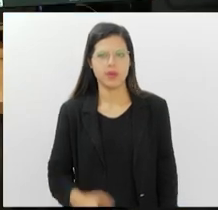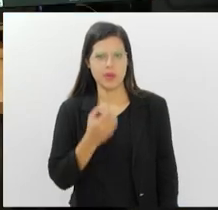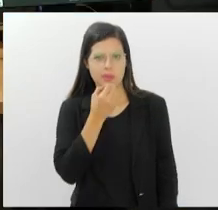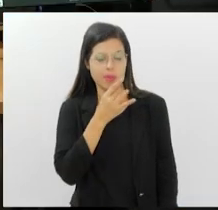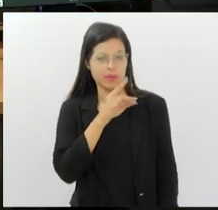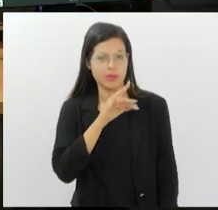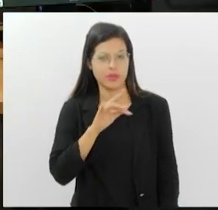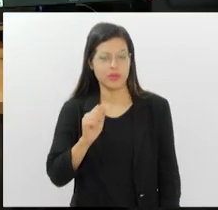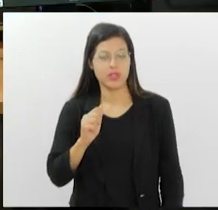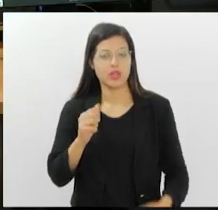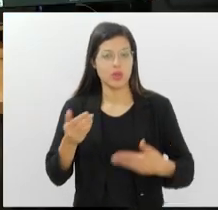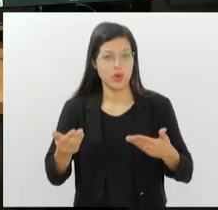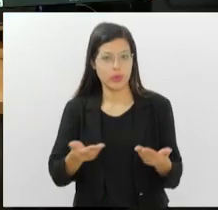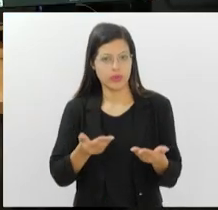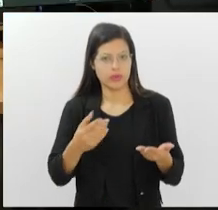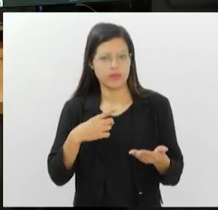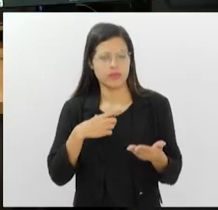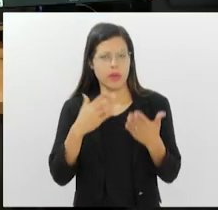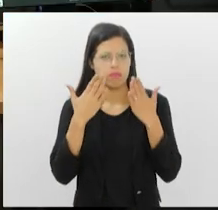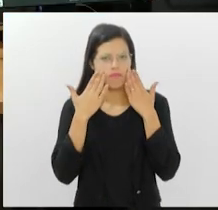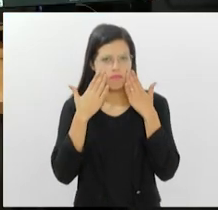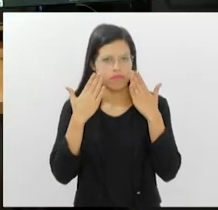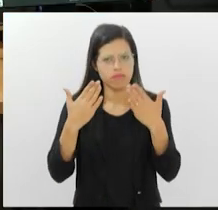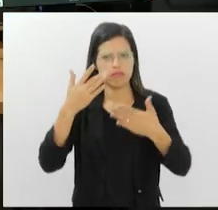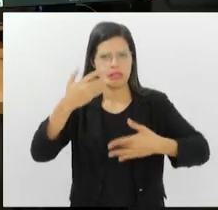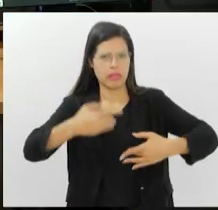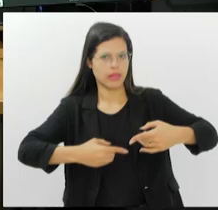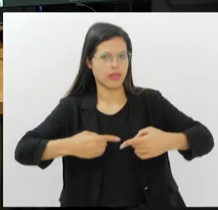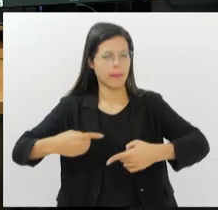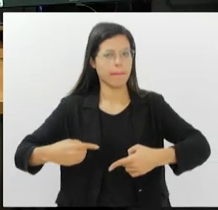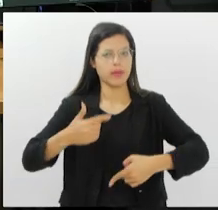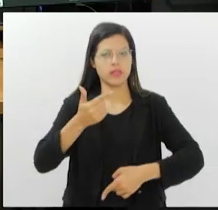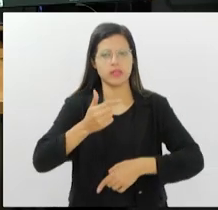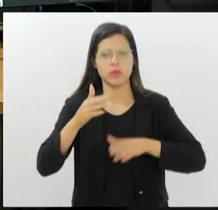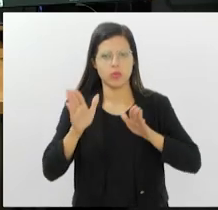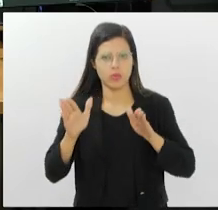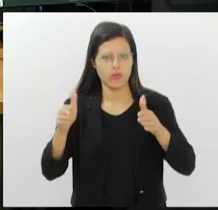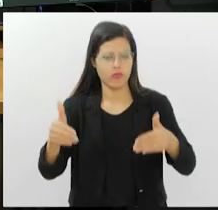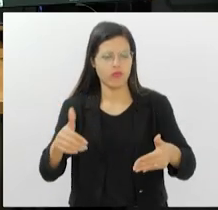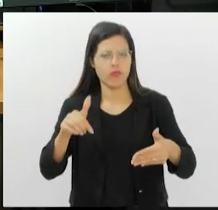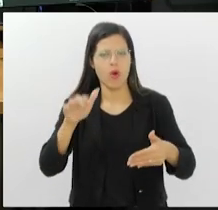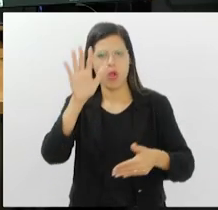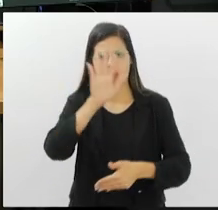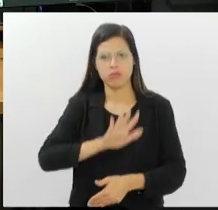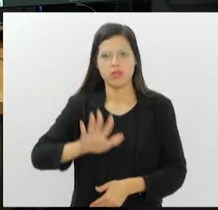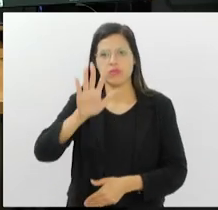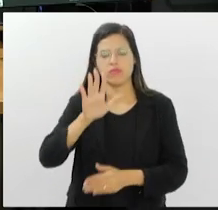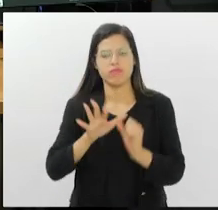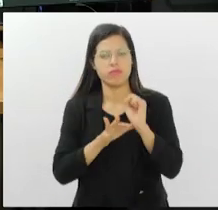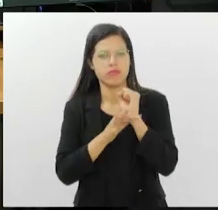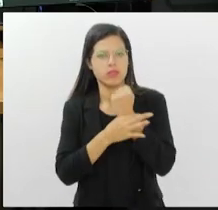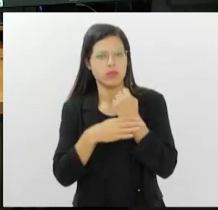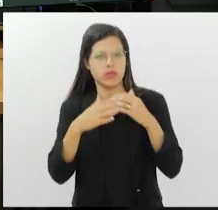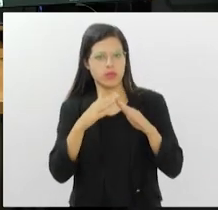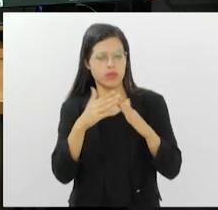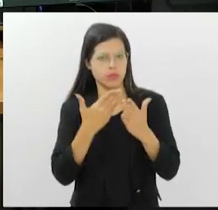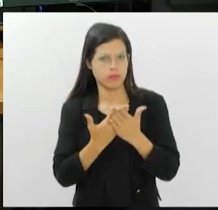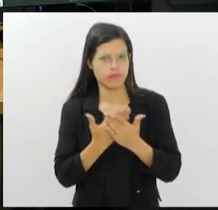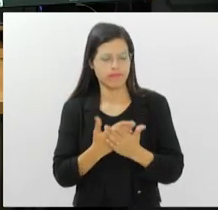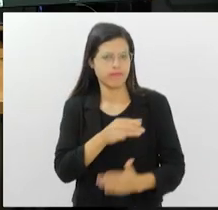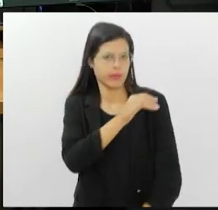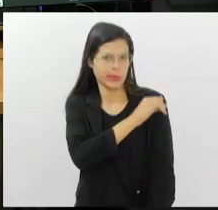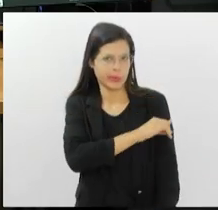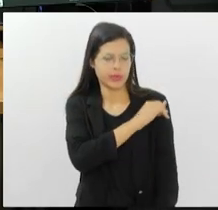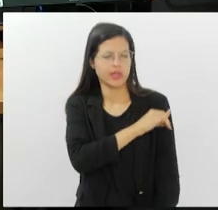Bom dia! Hoje tem mais apresentações e debates no 2º Fórum Nacional de Segurança Escolar aqui no Rio de Janeiro.